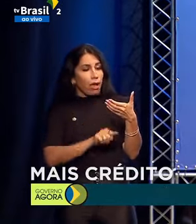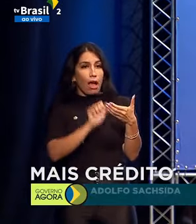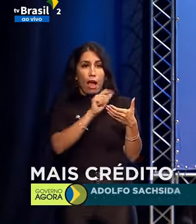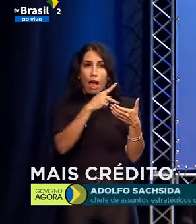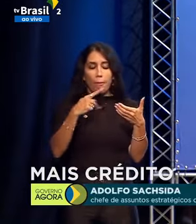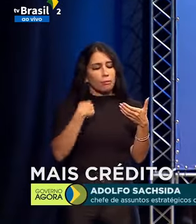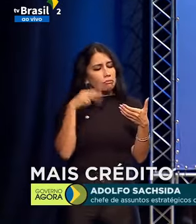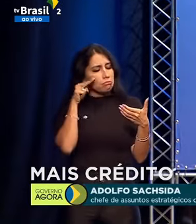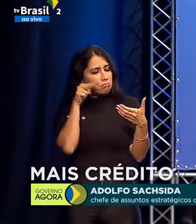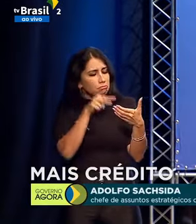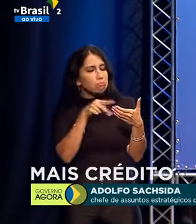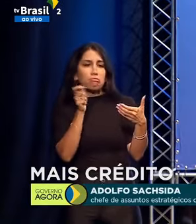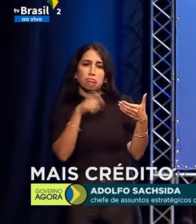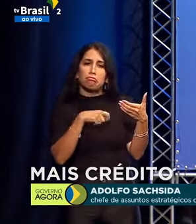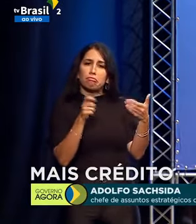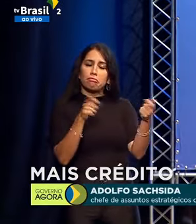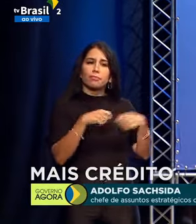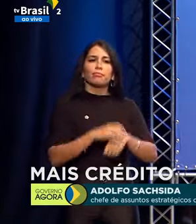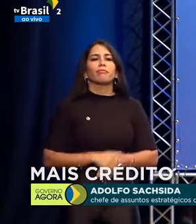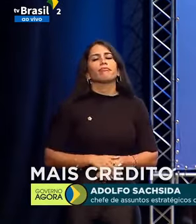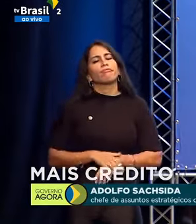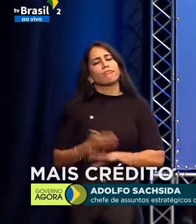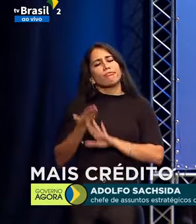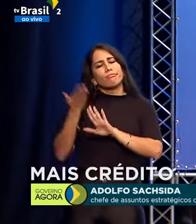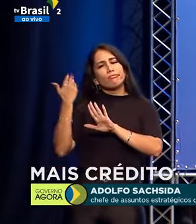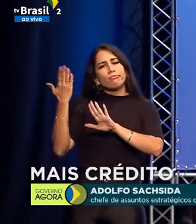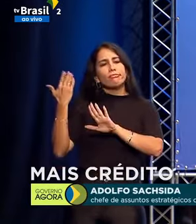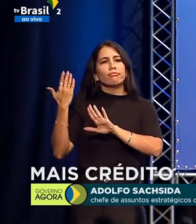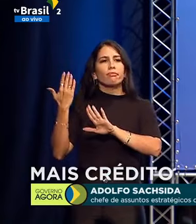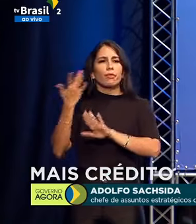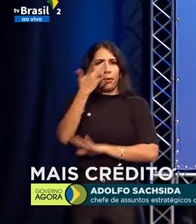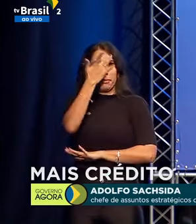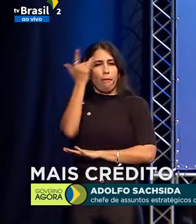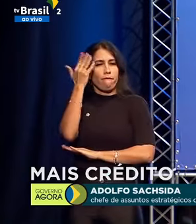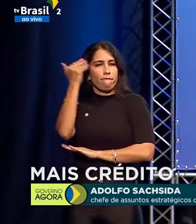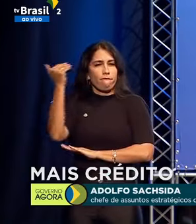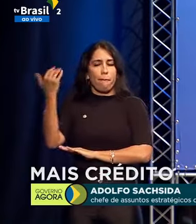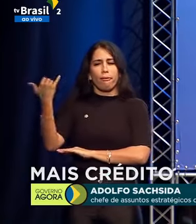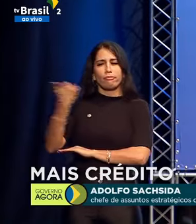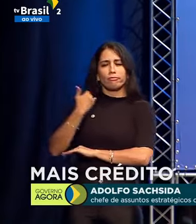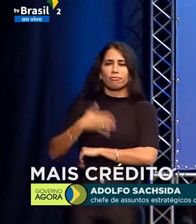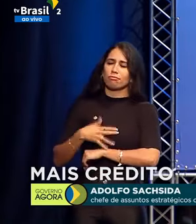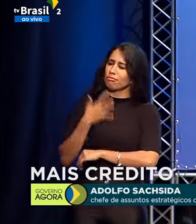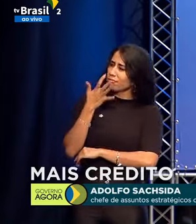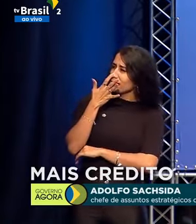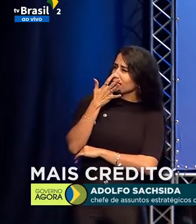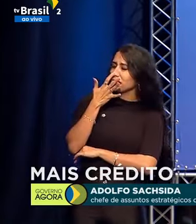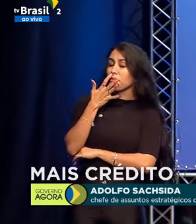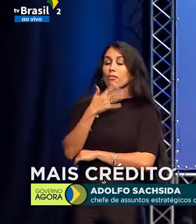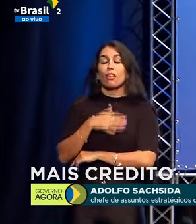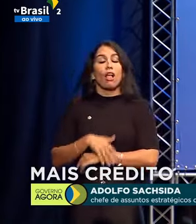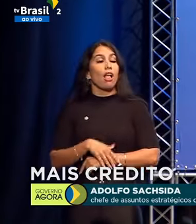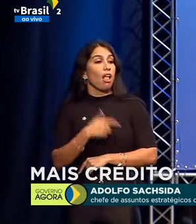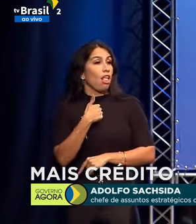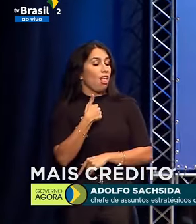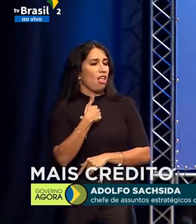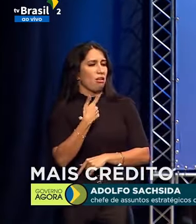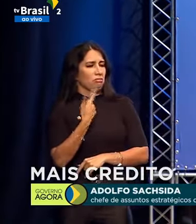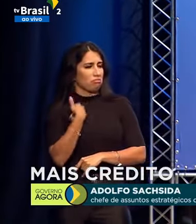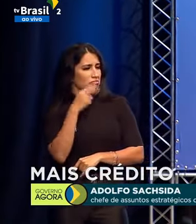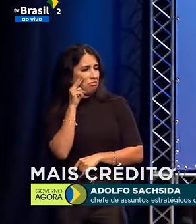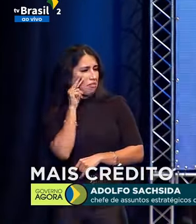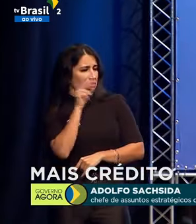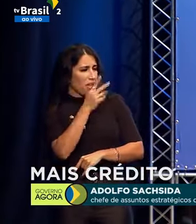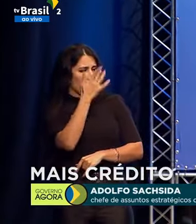Depois, há um tempo atrás, eu ouvi uma pessoa até famosa falando assim, vou tirar as pessoas